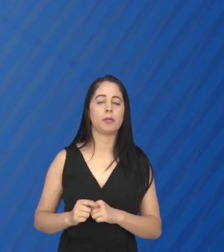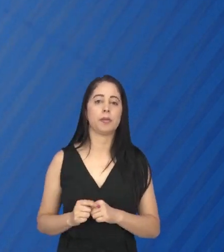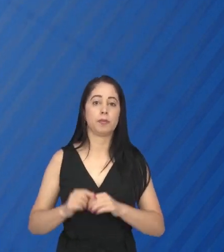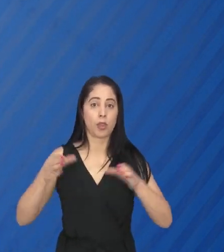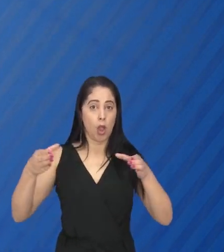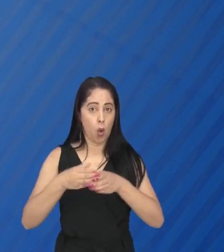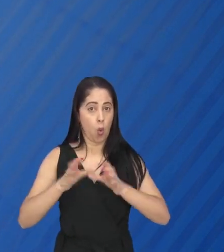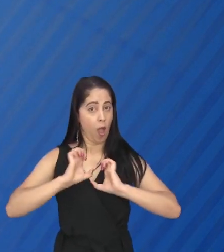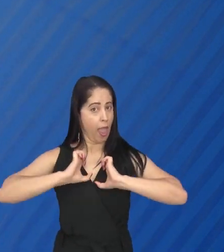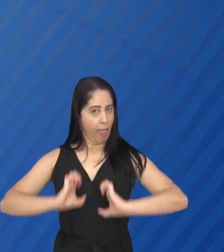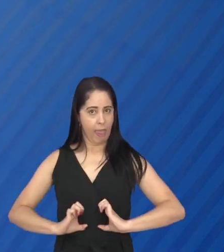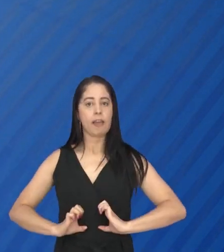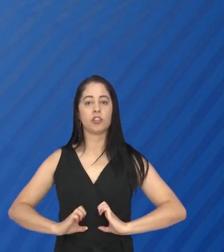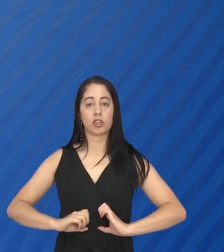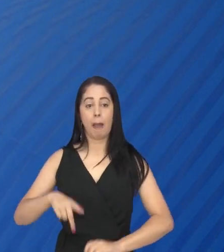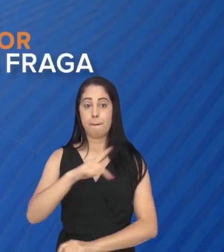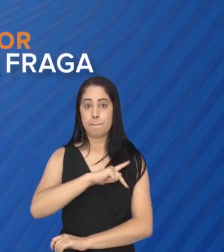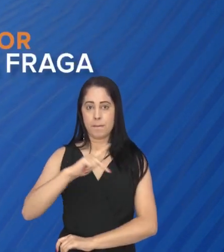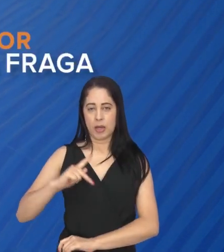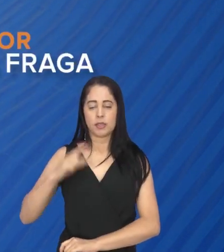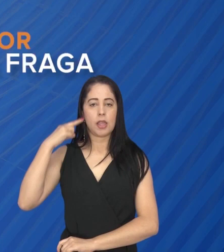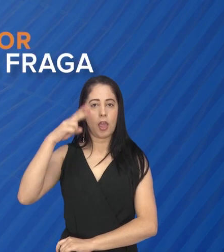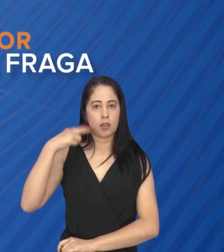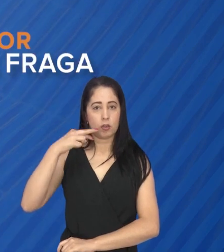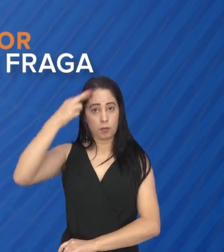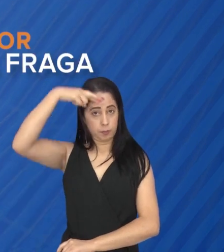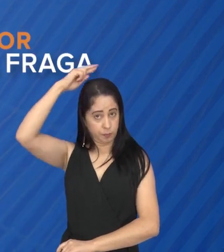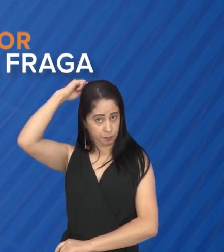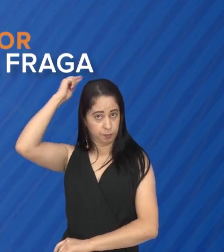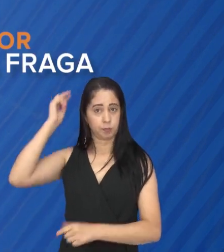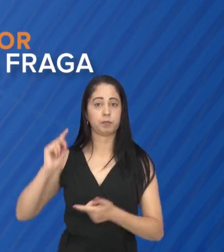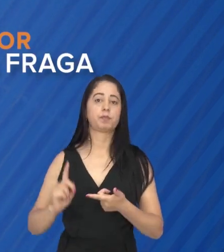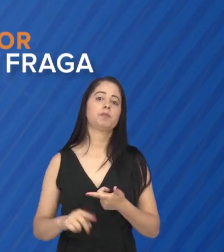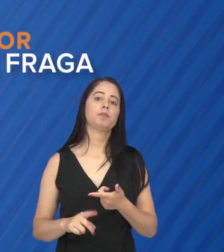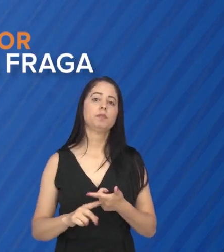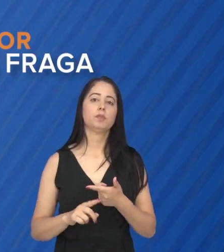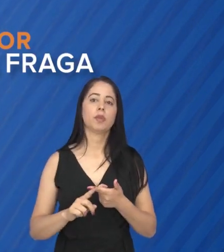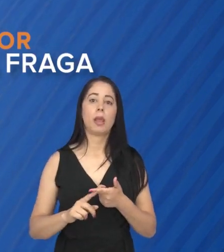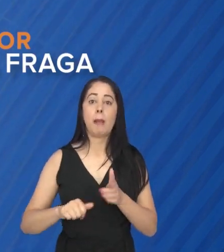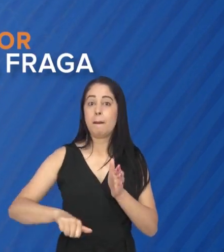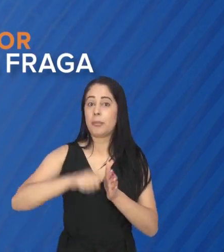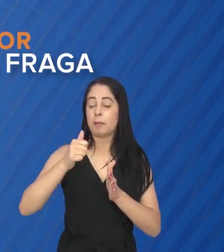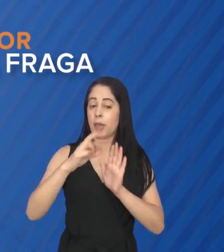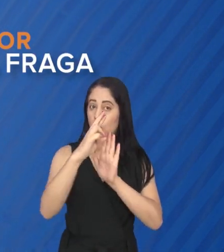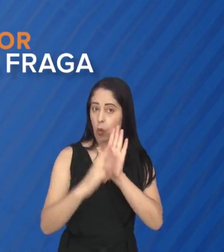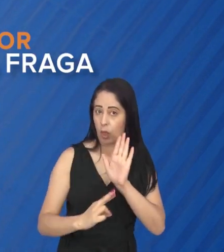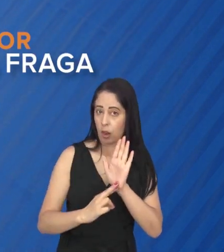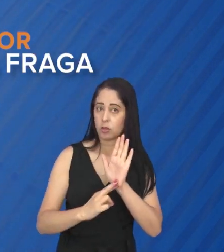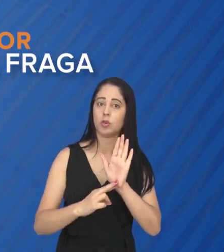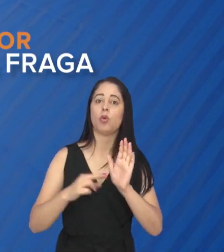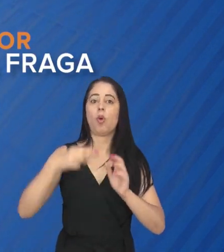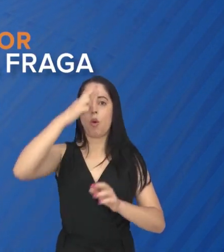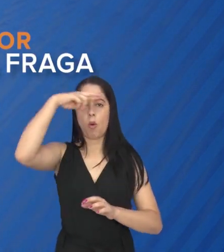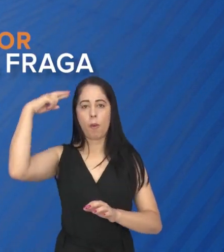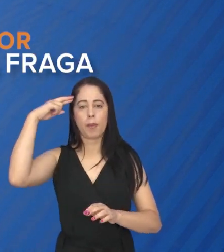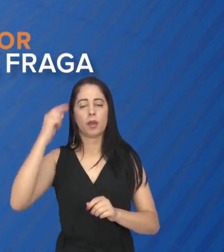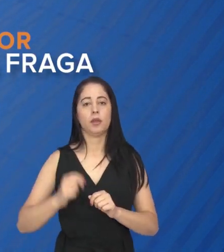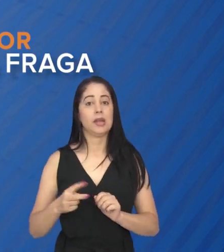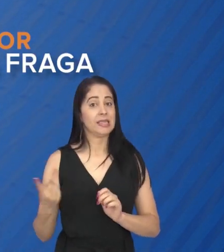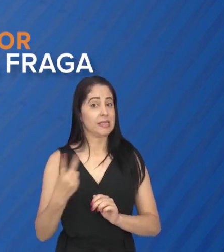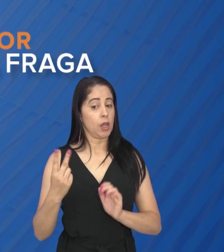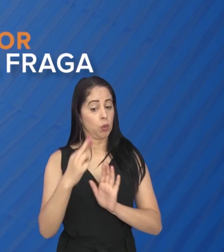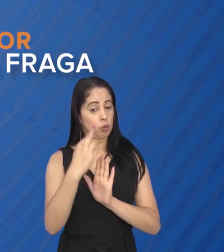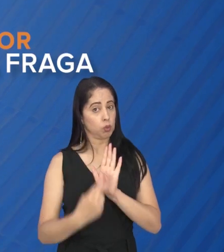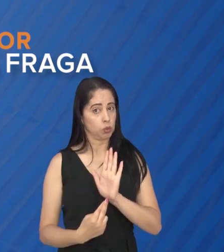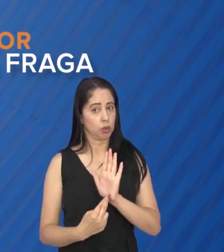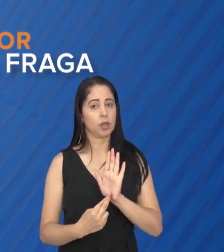Amélia Naomi. A Comissão de Ética terá como presidente o vereador Robertinho da Padaria, como primeiro relator o vereador Roberto